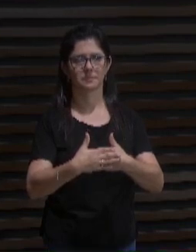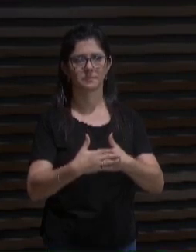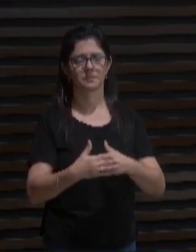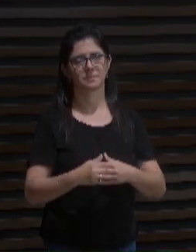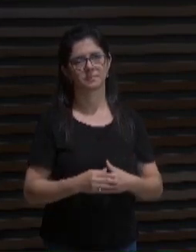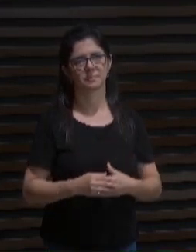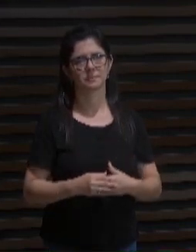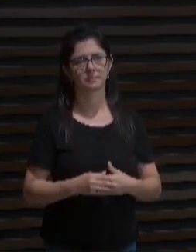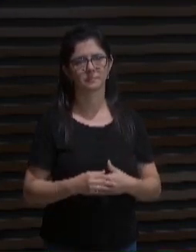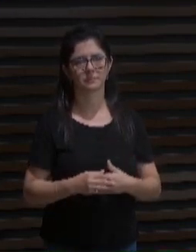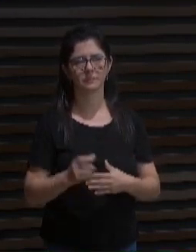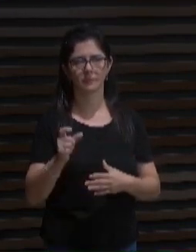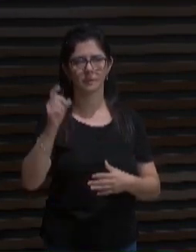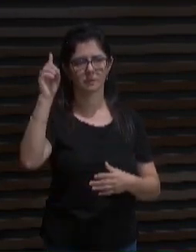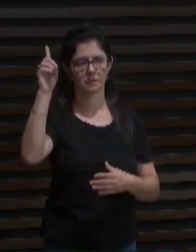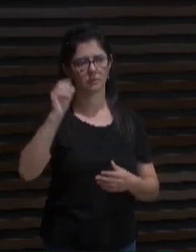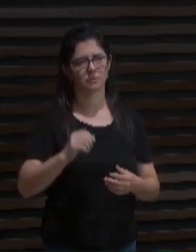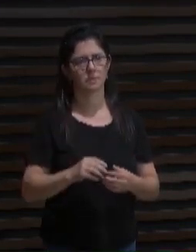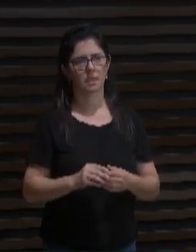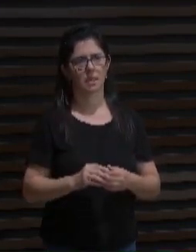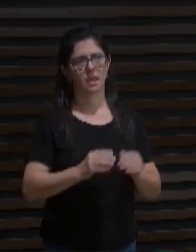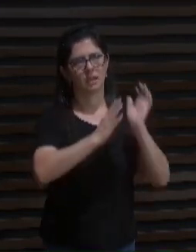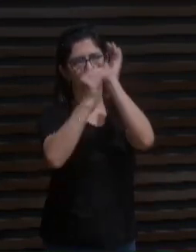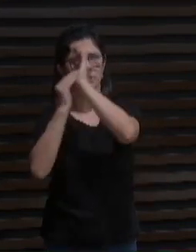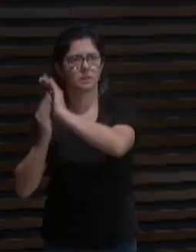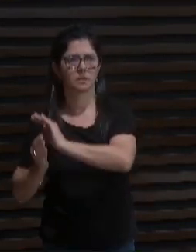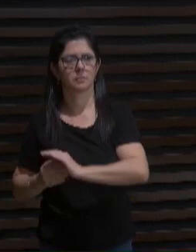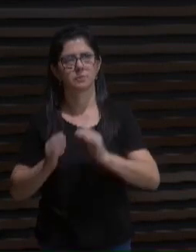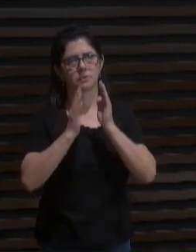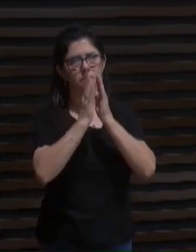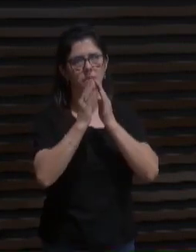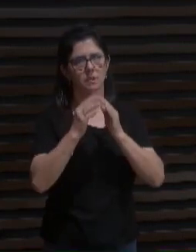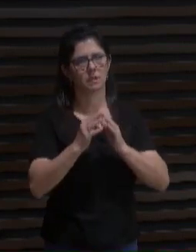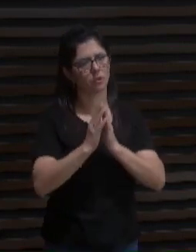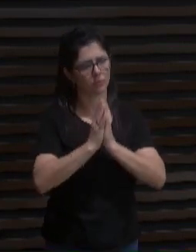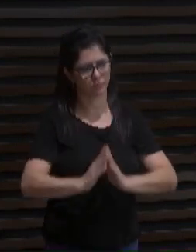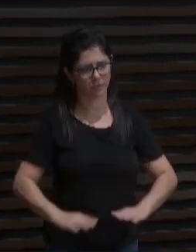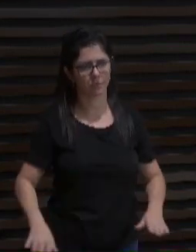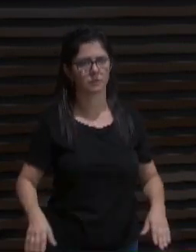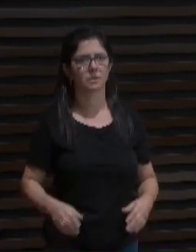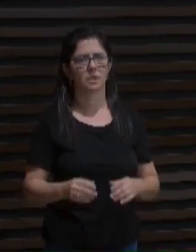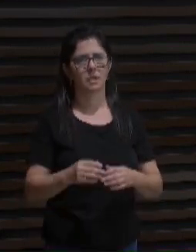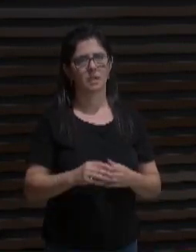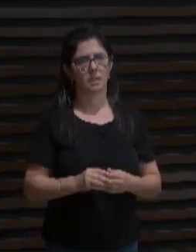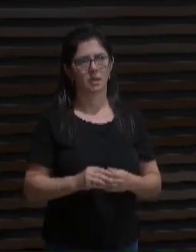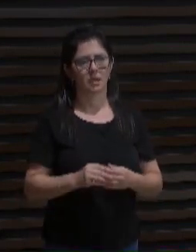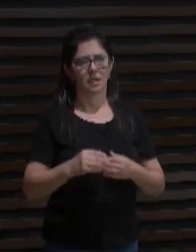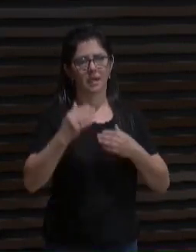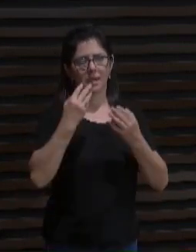assim, adoramos e louvamos, confessamos e agradecemos e